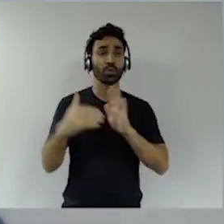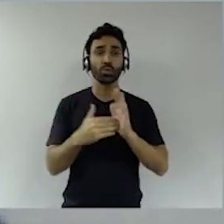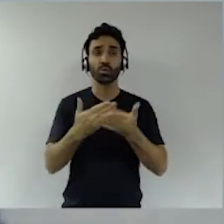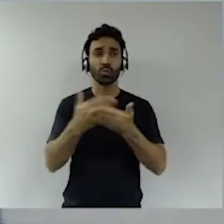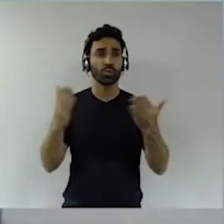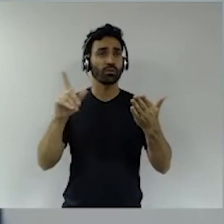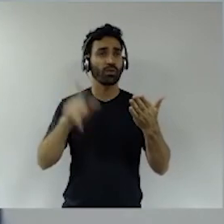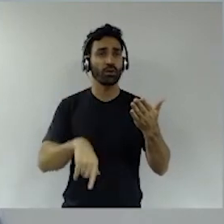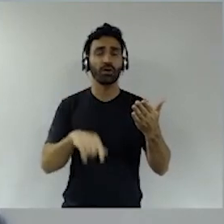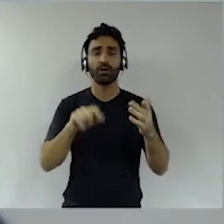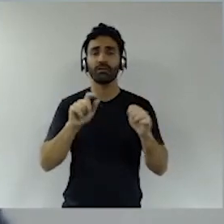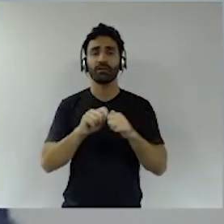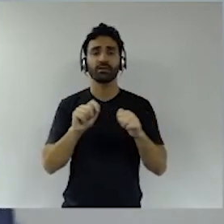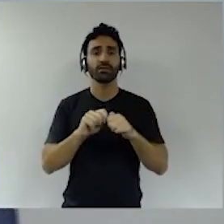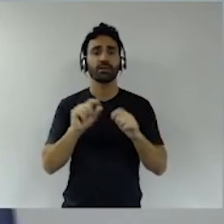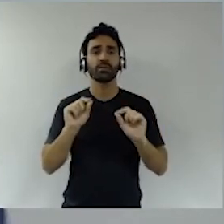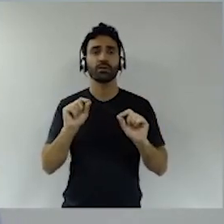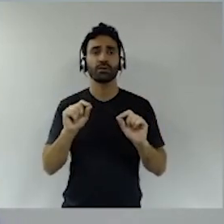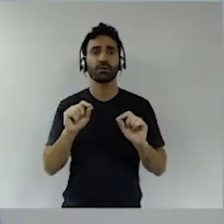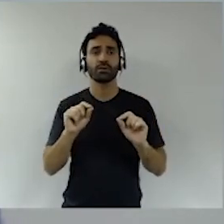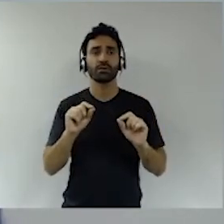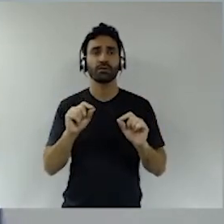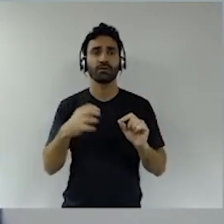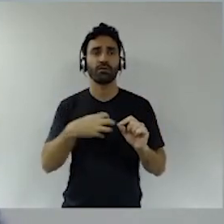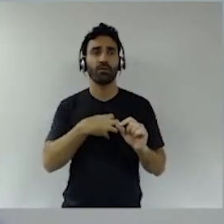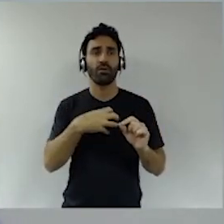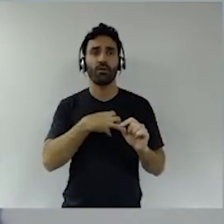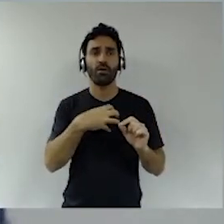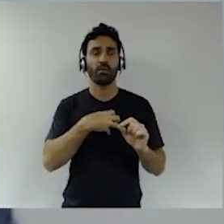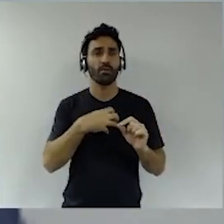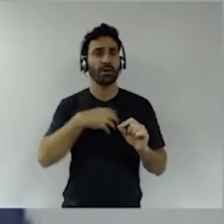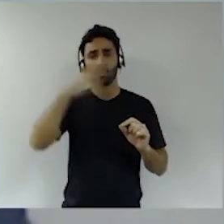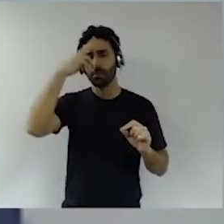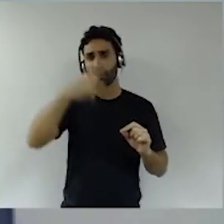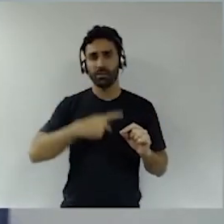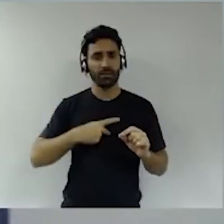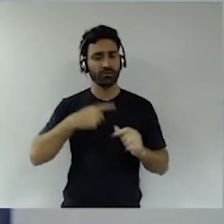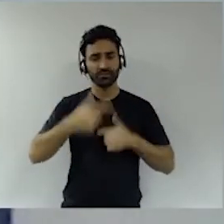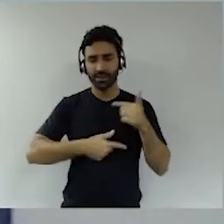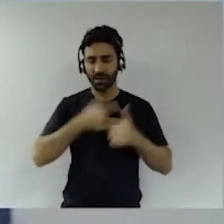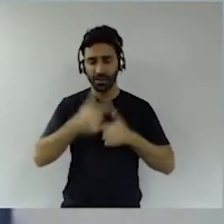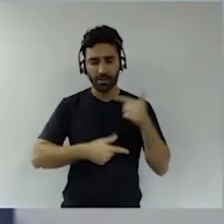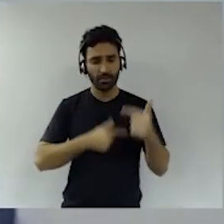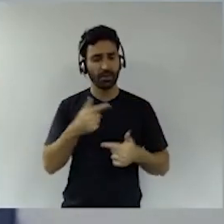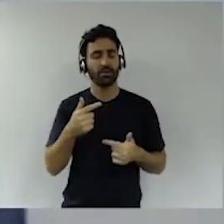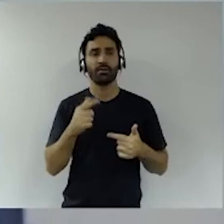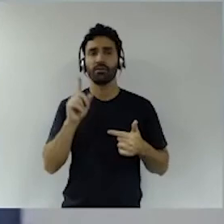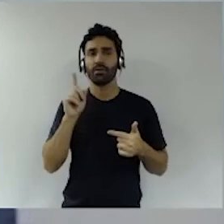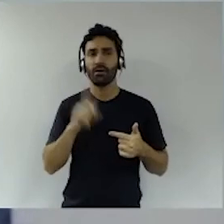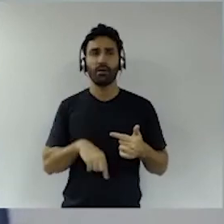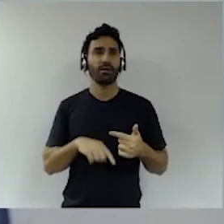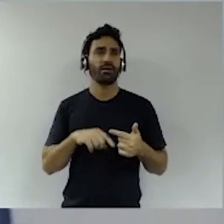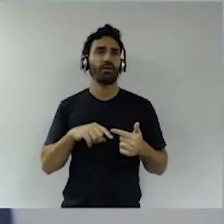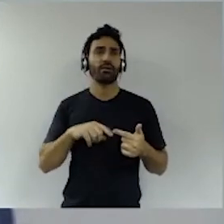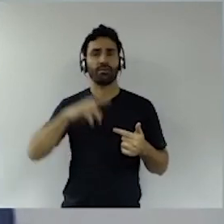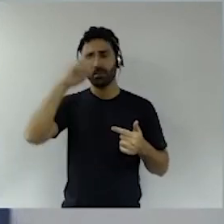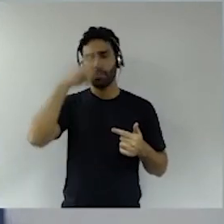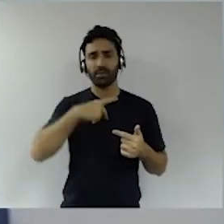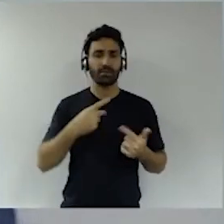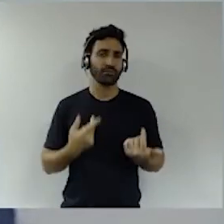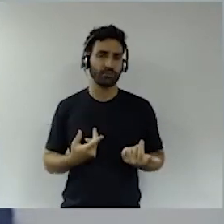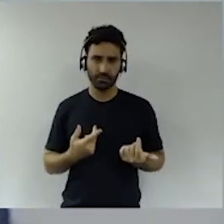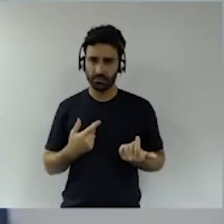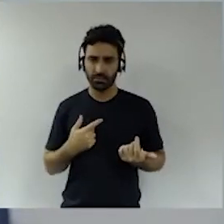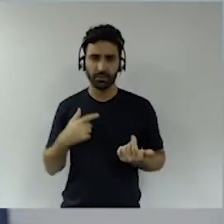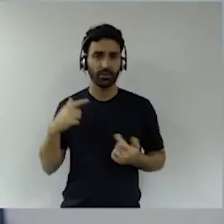feito de forma absolutamente independente. A atuação da ordem é feita de maneira absolutamente independente. Nós não